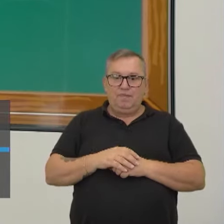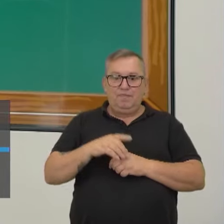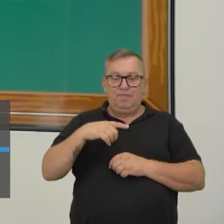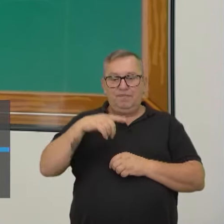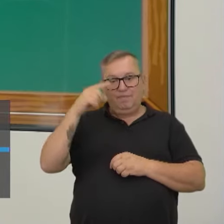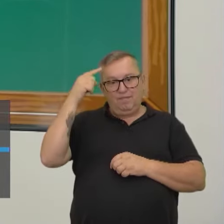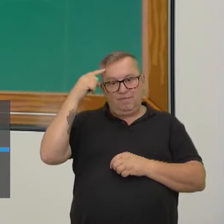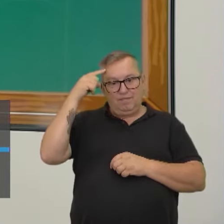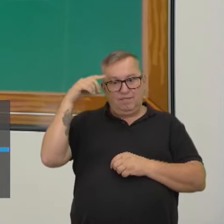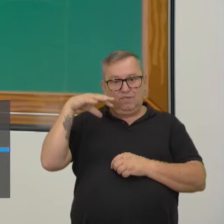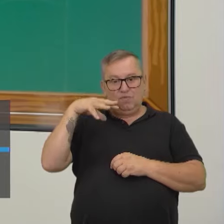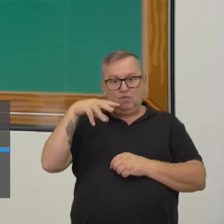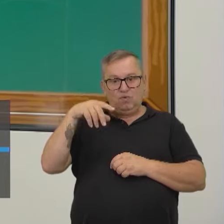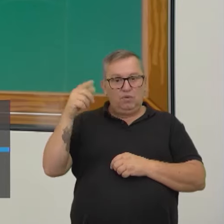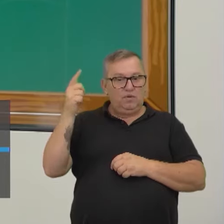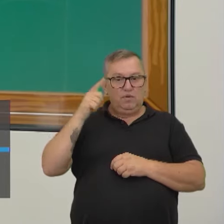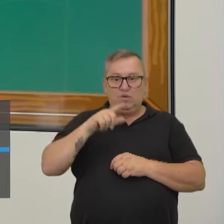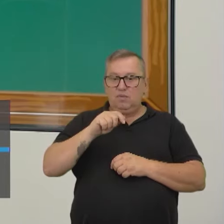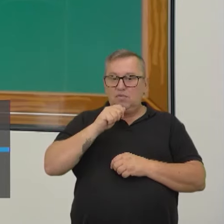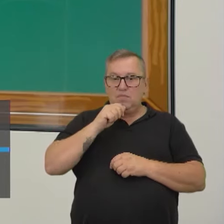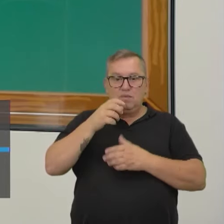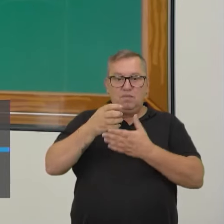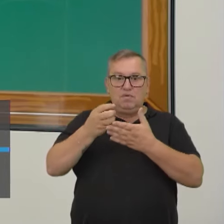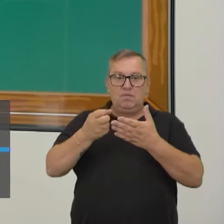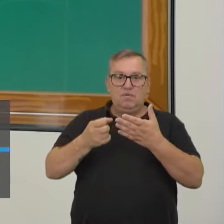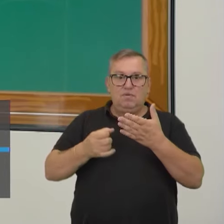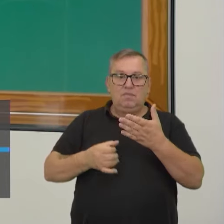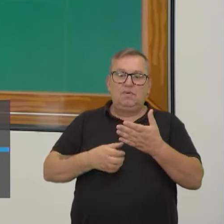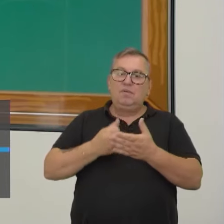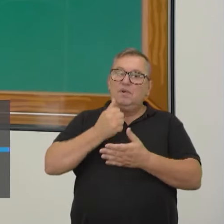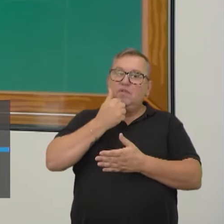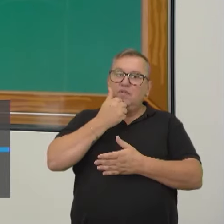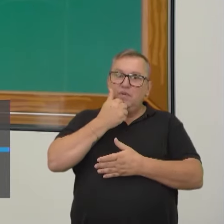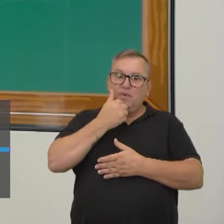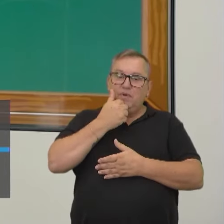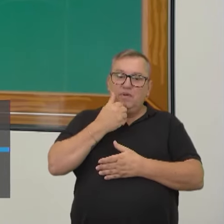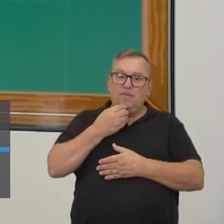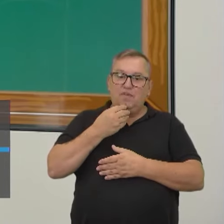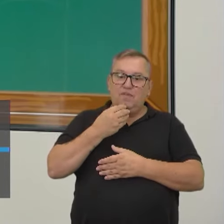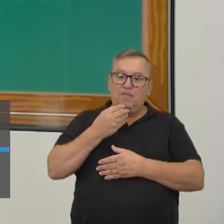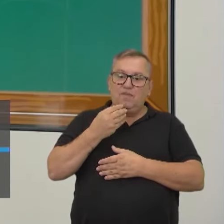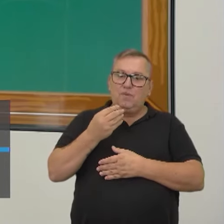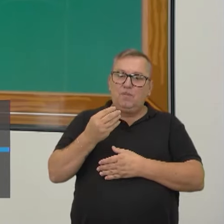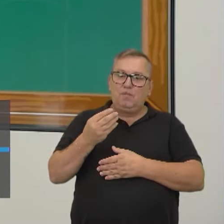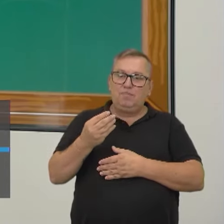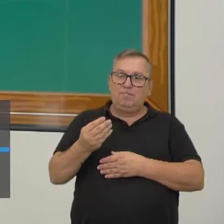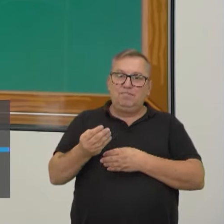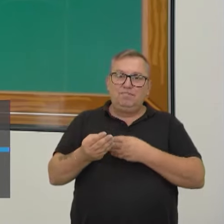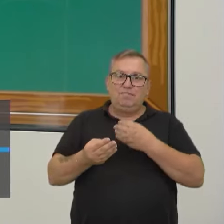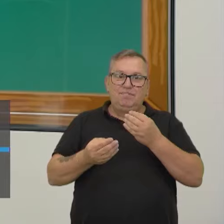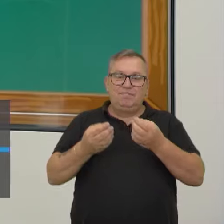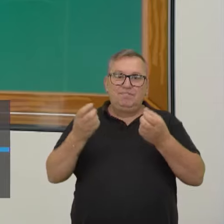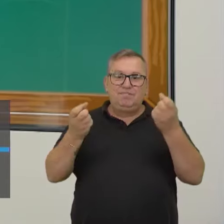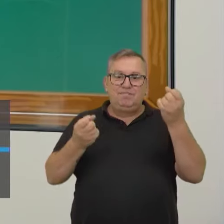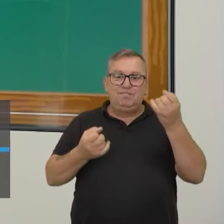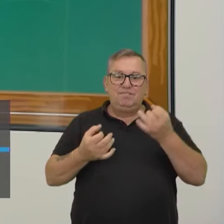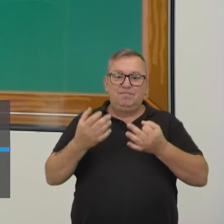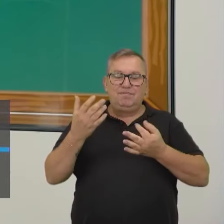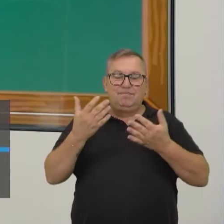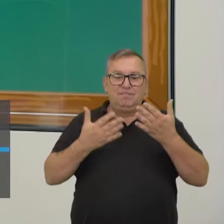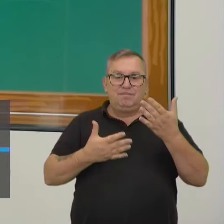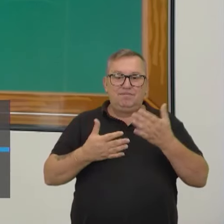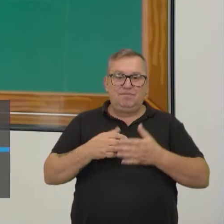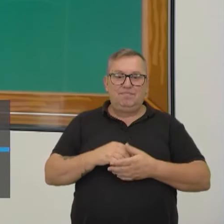imaginário do ser humano, tudo aquilo que ele não conseguiu explicar cientificamente, ele foi dando algumas explicações